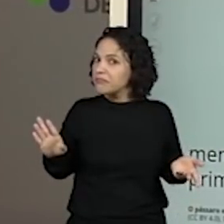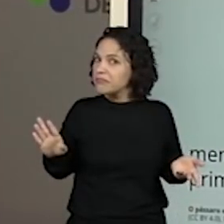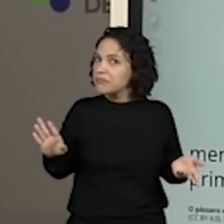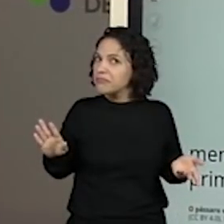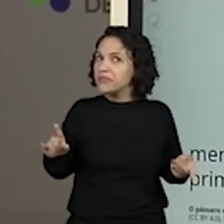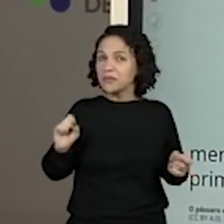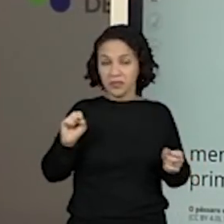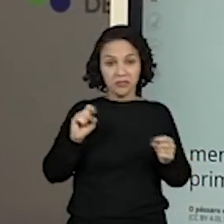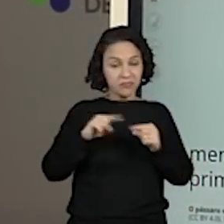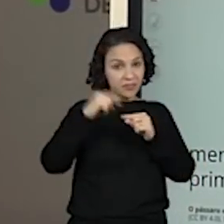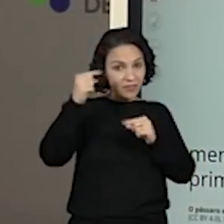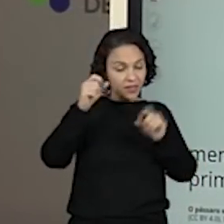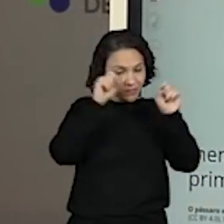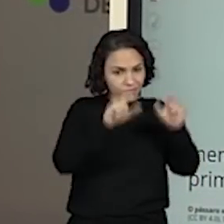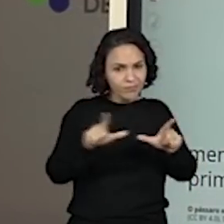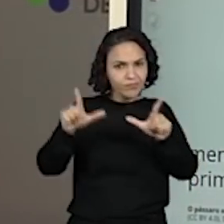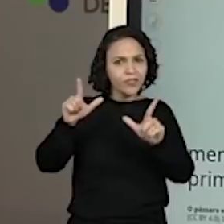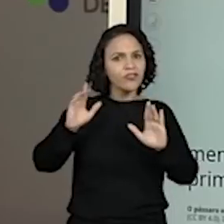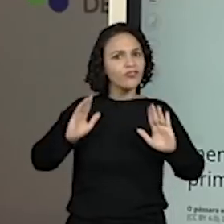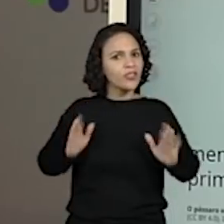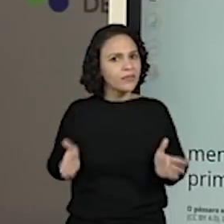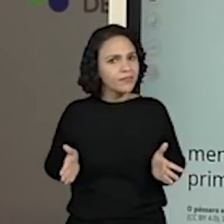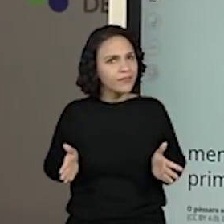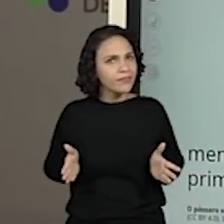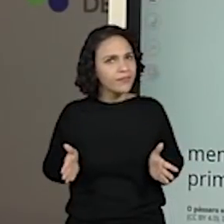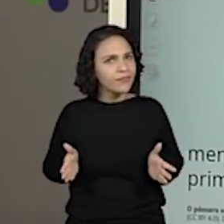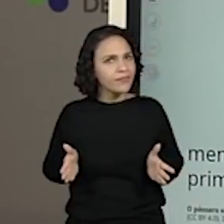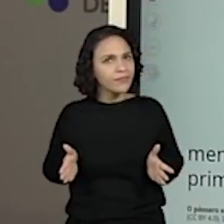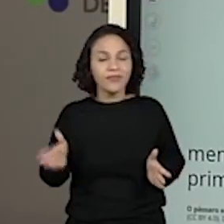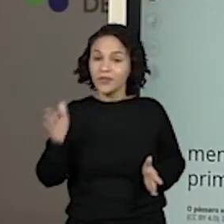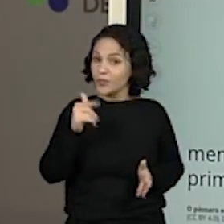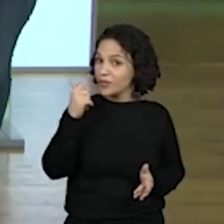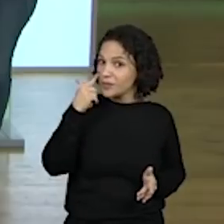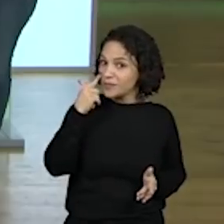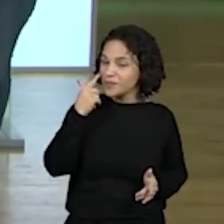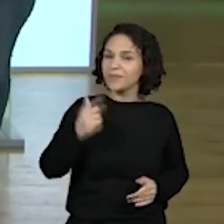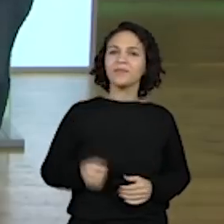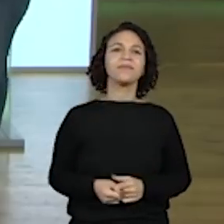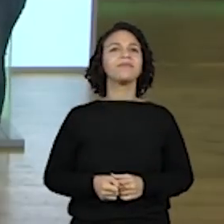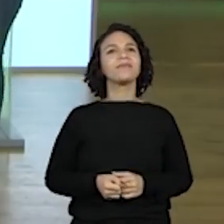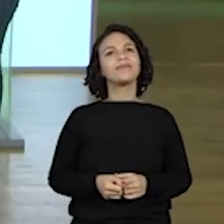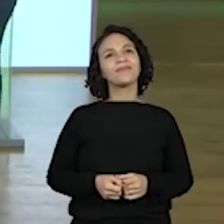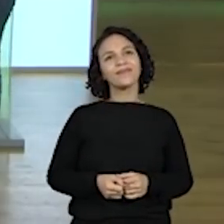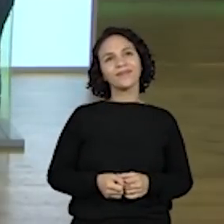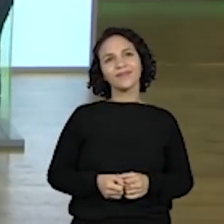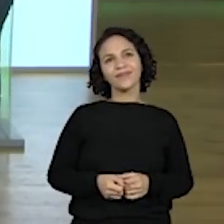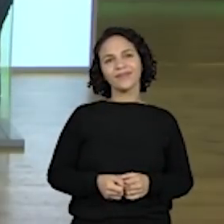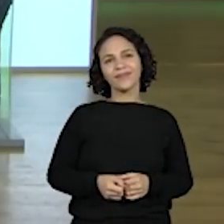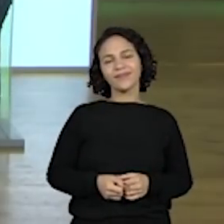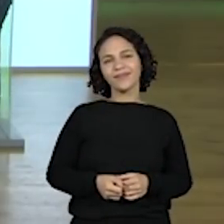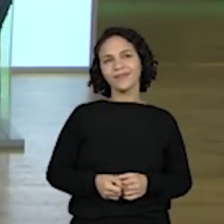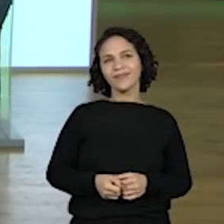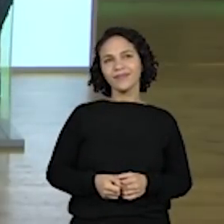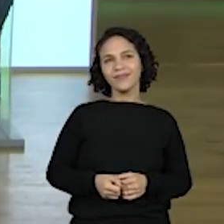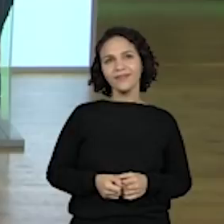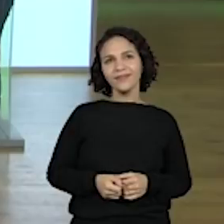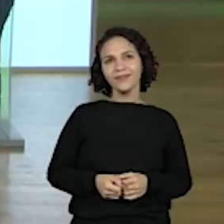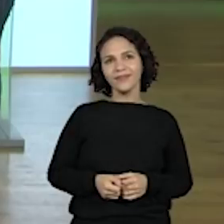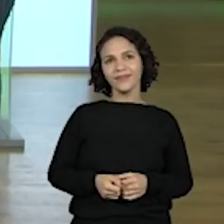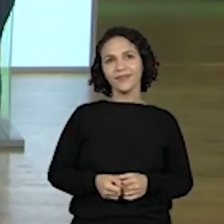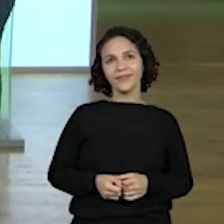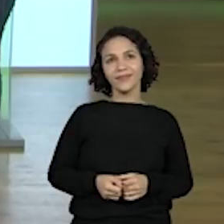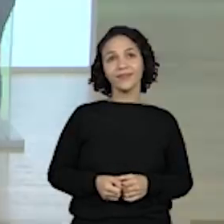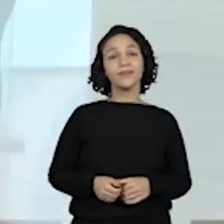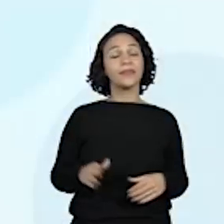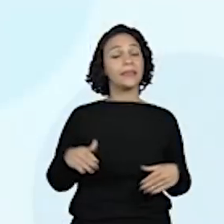nossa próxima tela e no próximo trecho? Vamos saber então? Vamos continuar. Temos